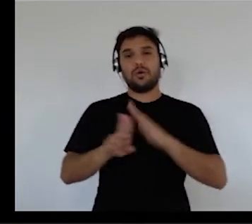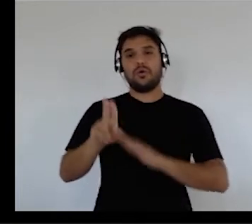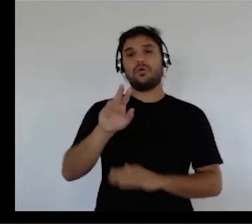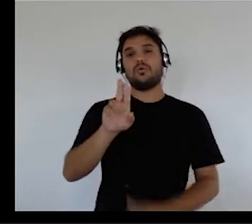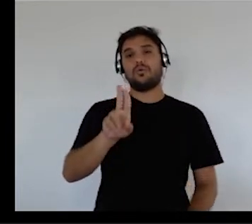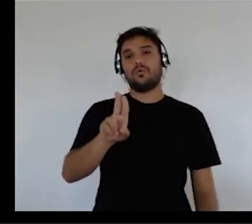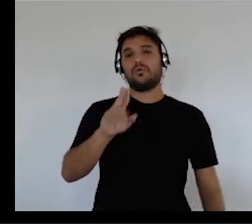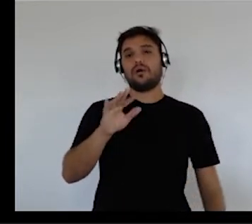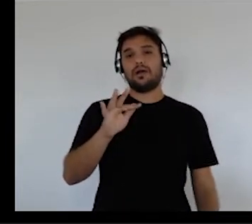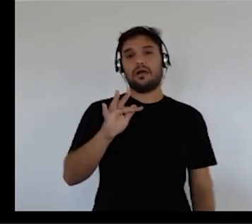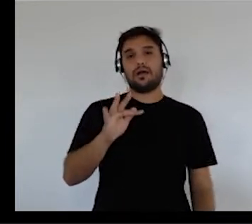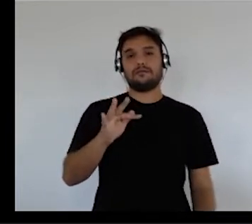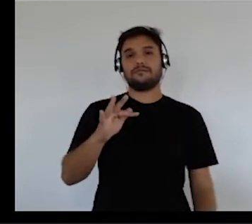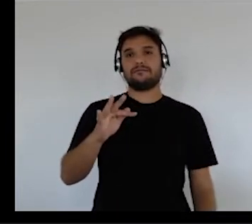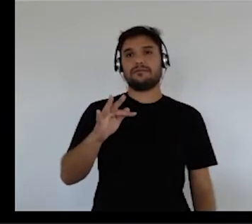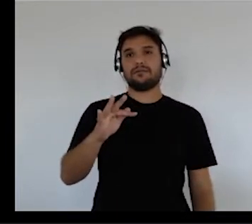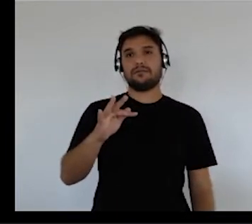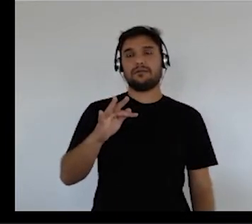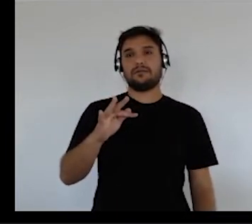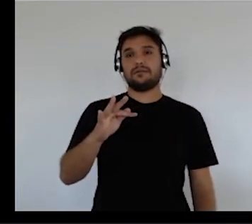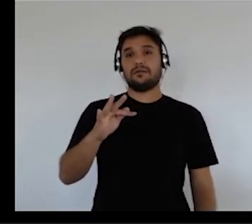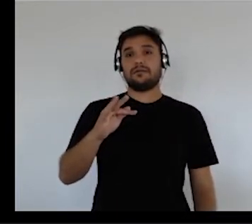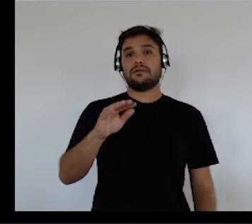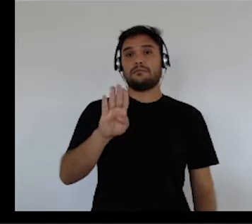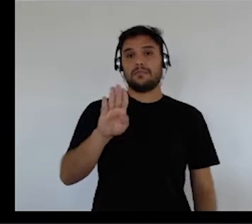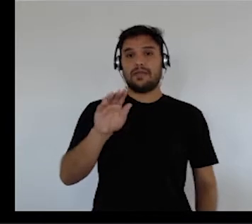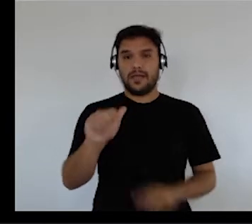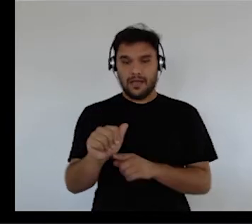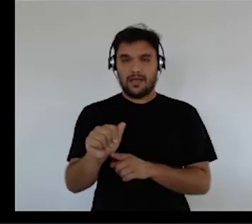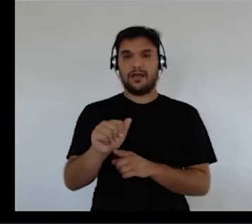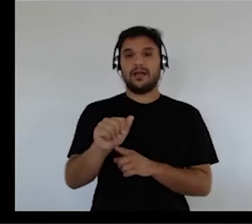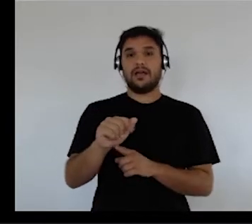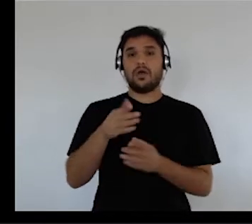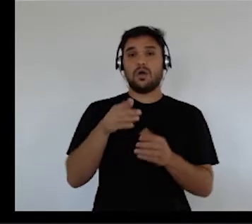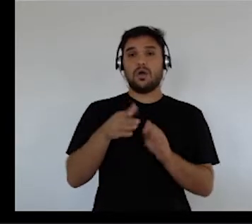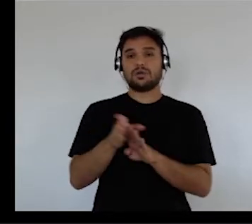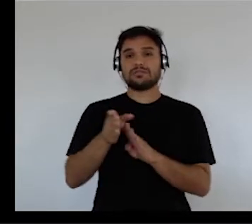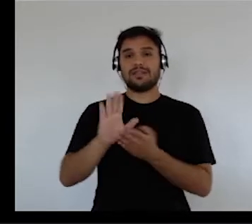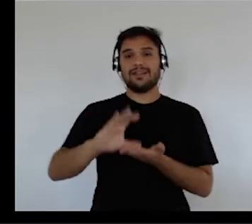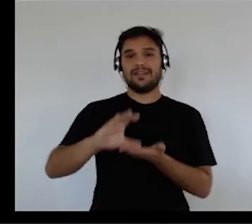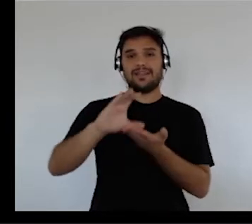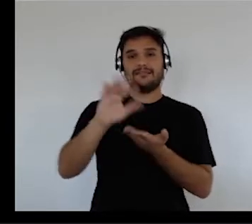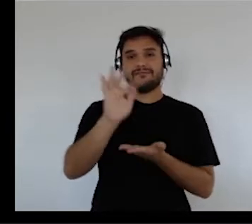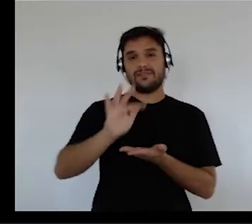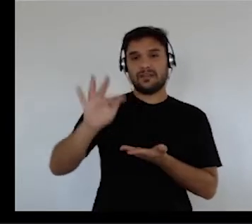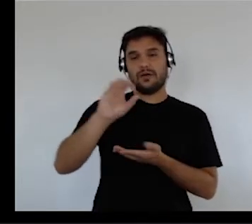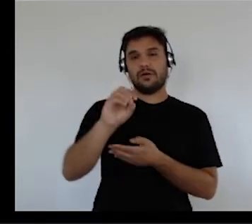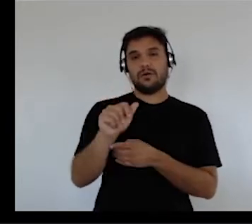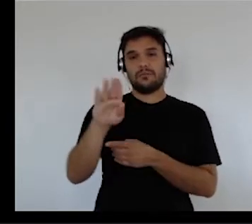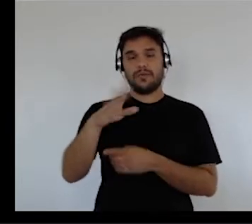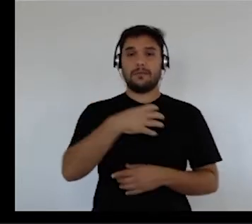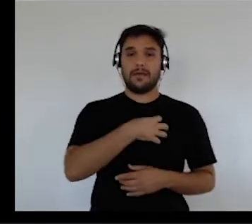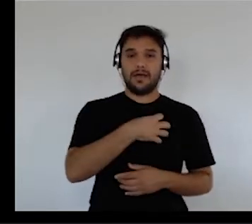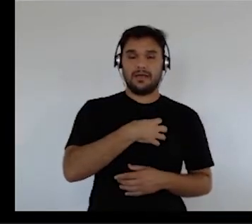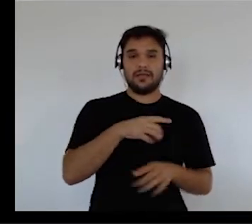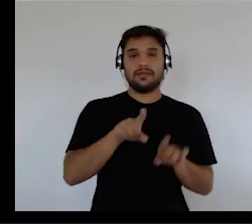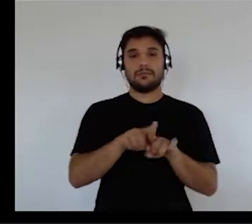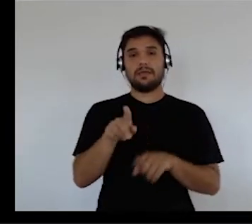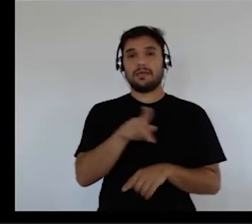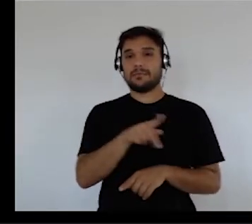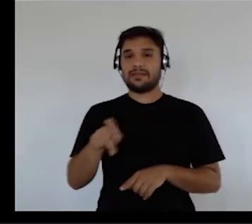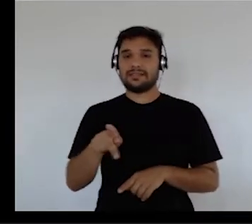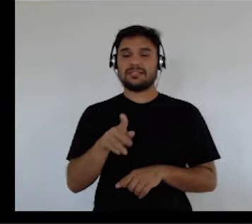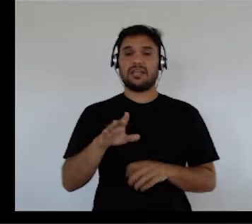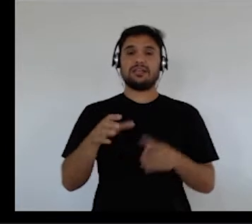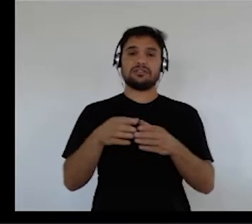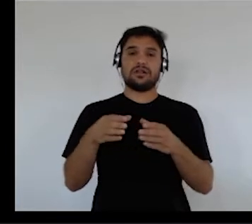UFB, Universidade Federal da Bahia, conselheira federal pela OAB Bahia e presidente, é claro,